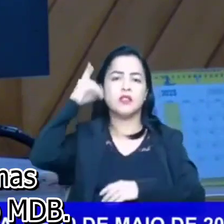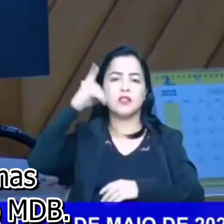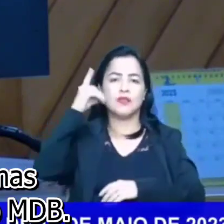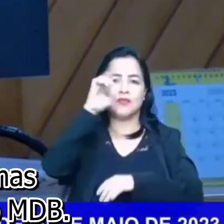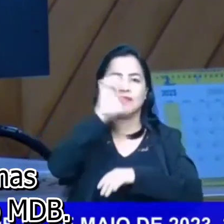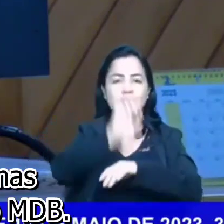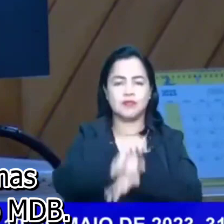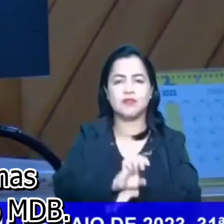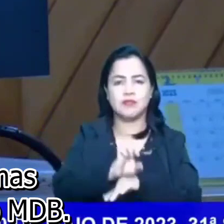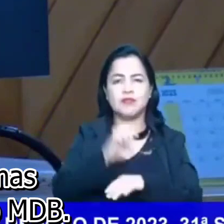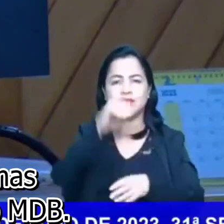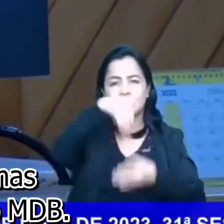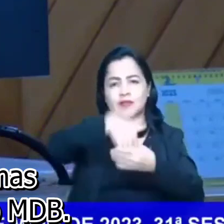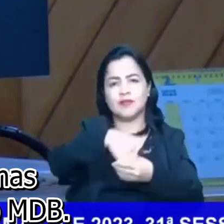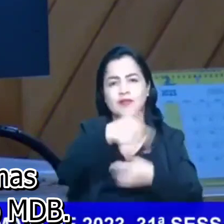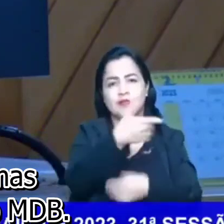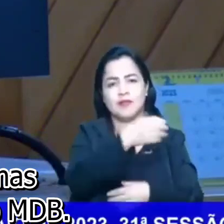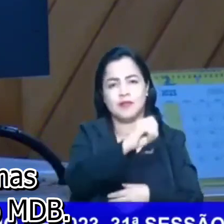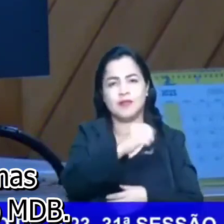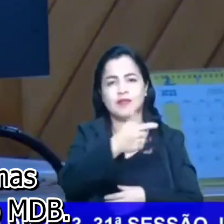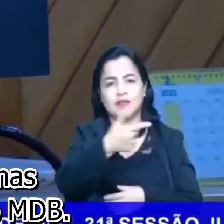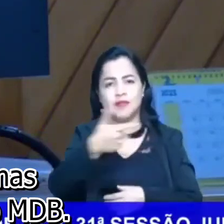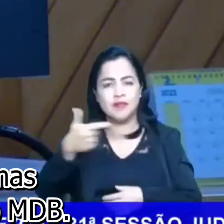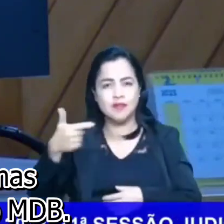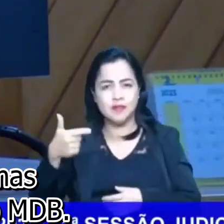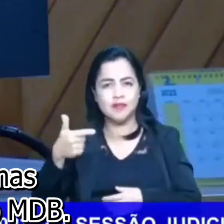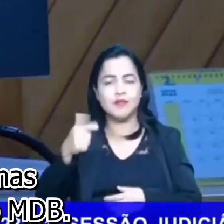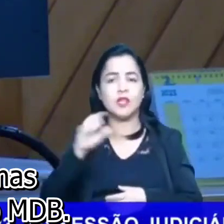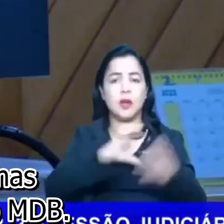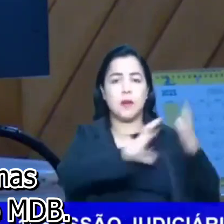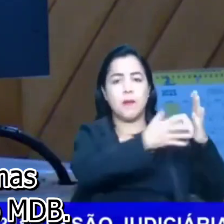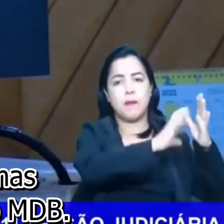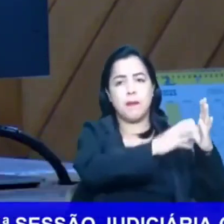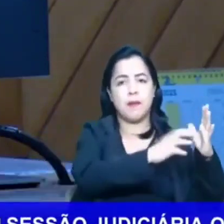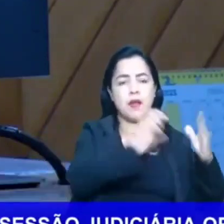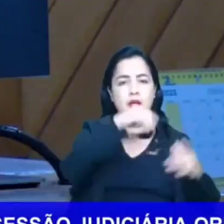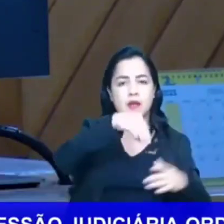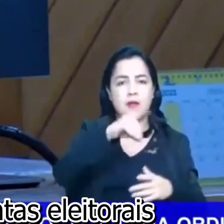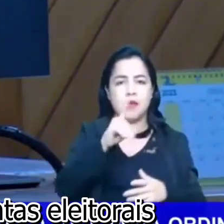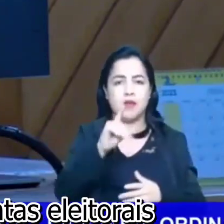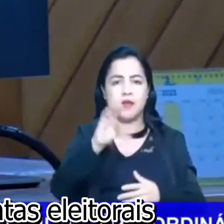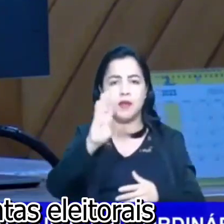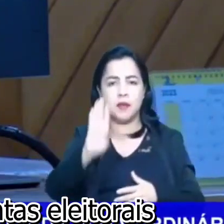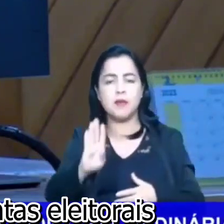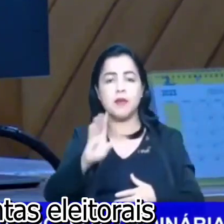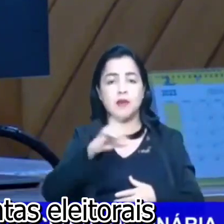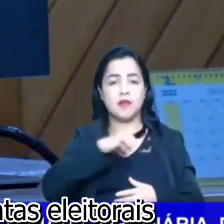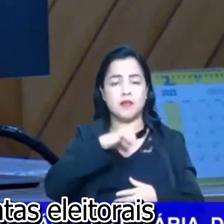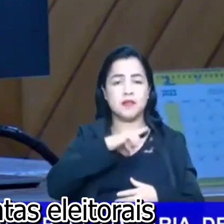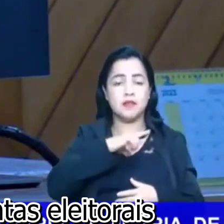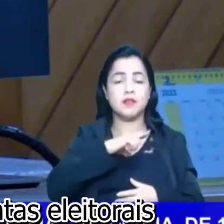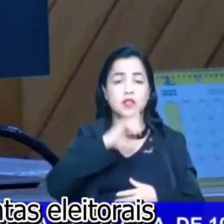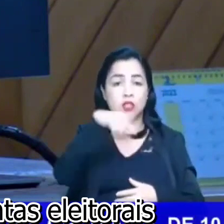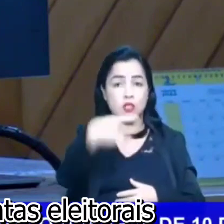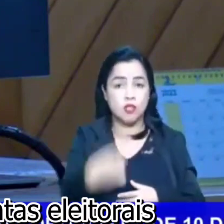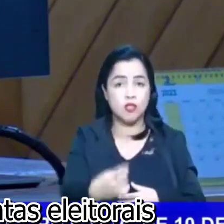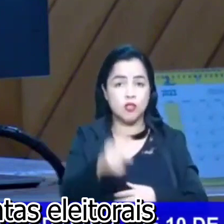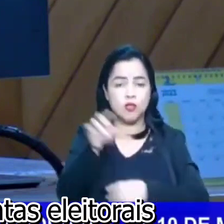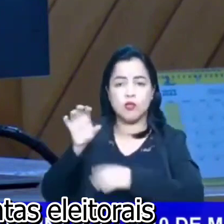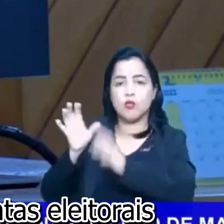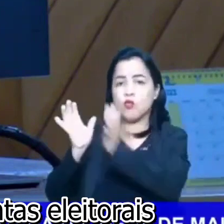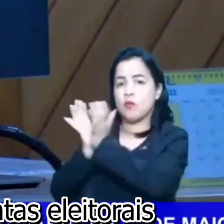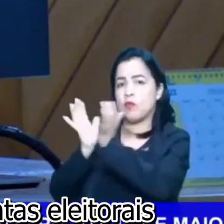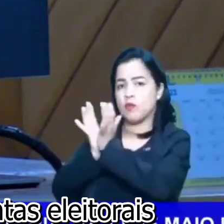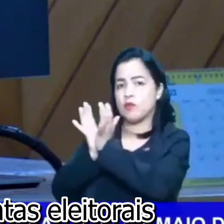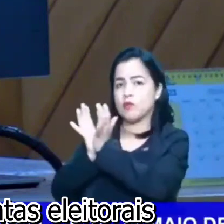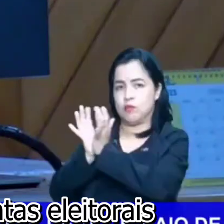estadual nas eleições 2022 pelo partido MDB. Após regular instrução, o Núcleo de Análise